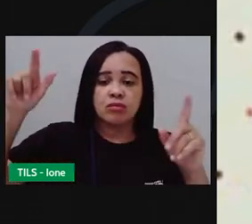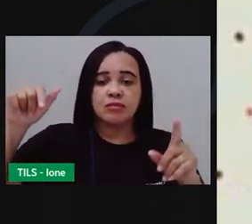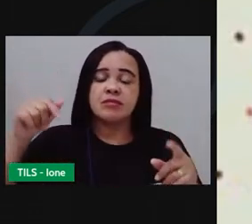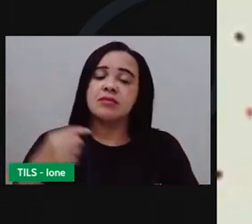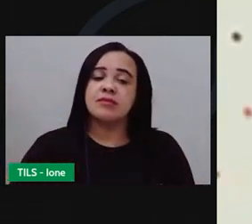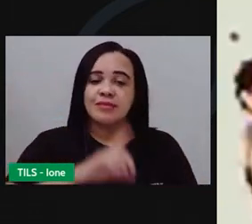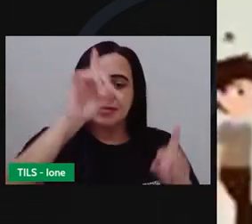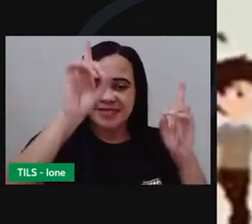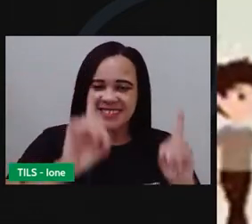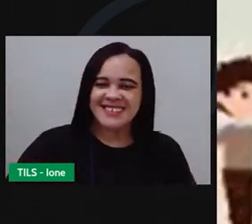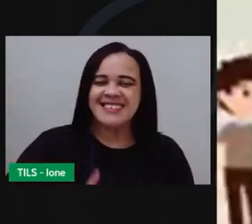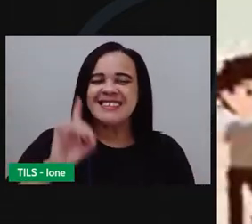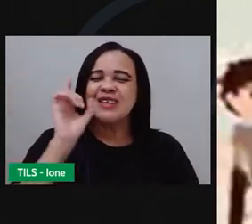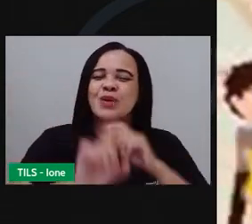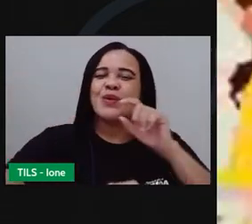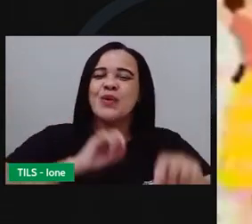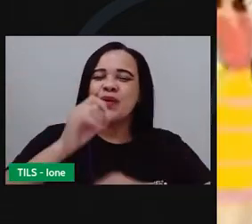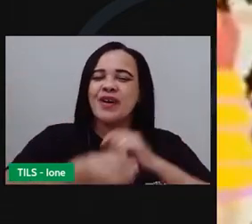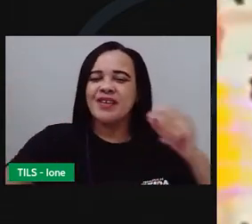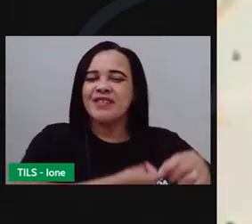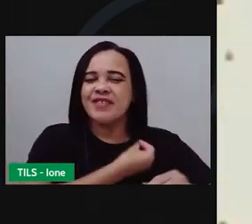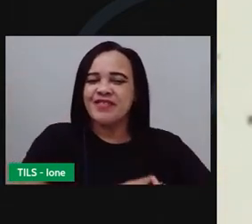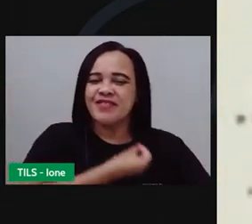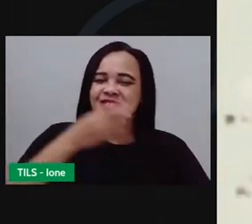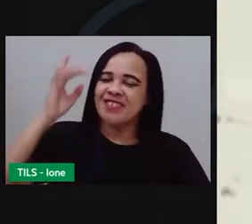de viver e sonhar